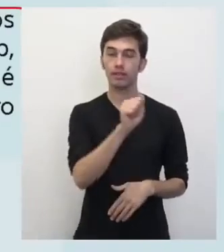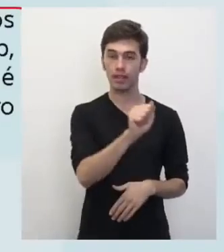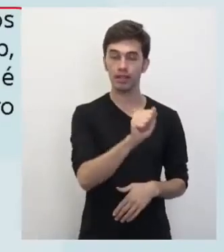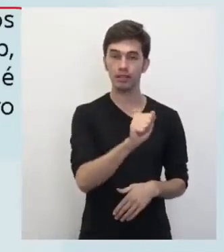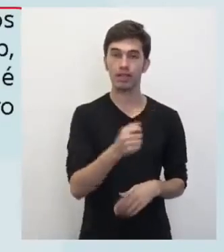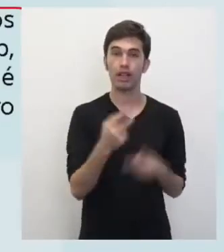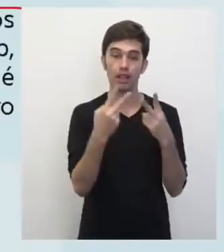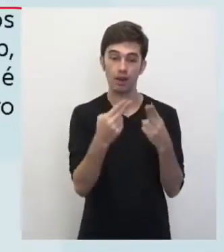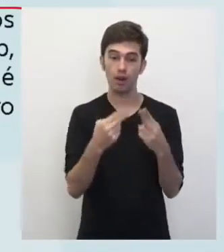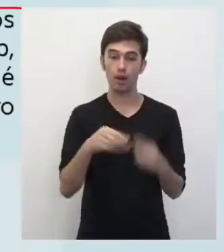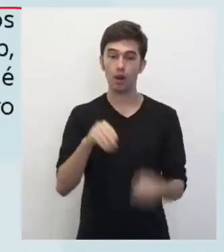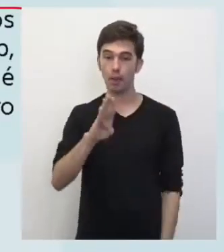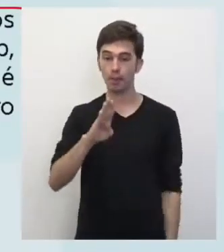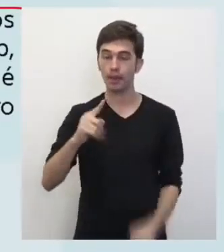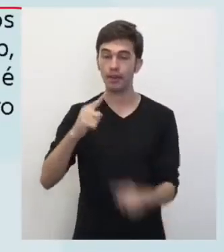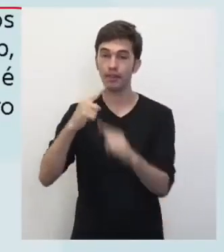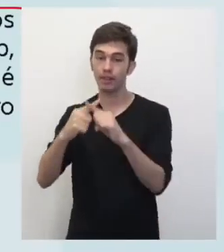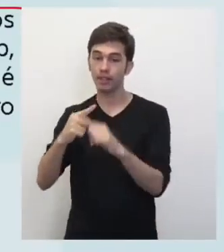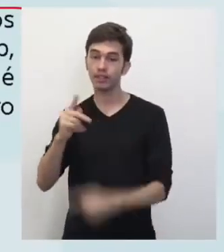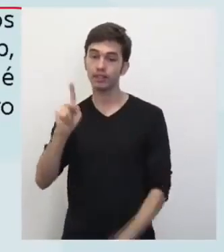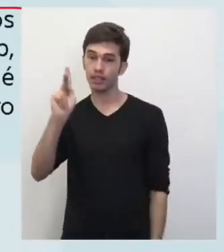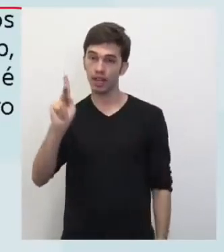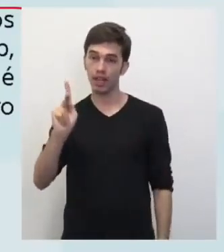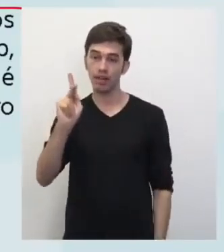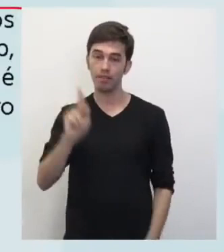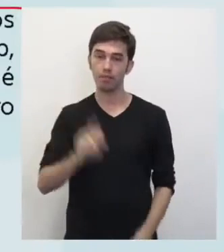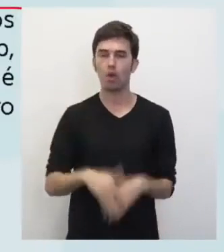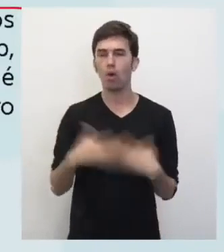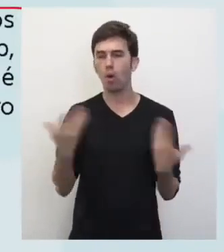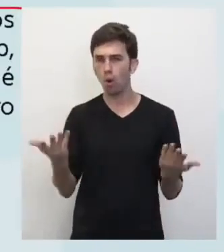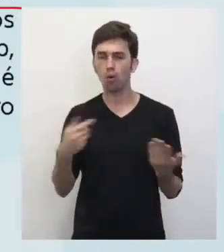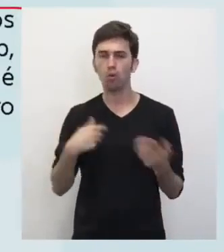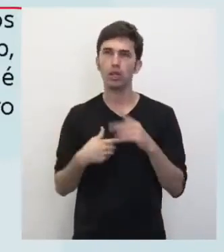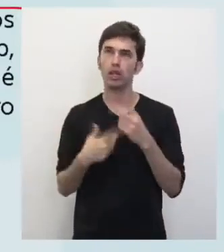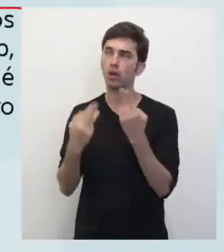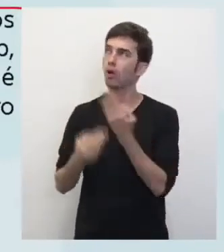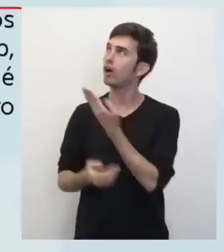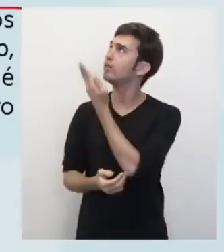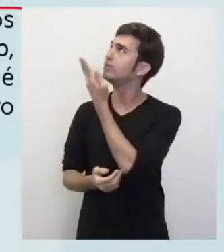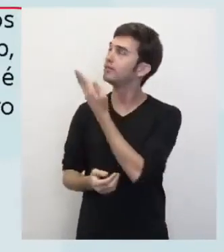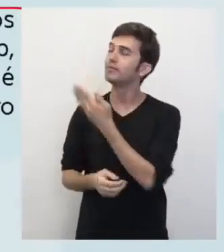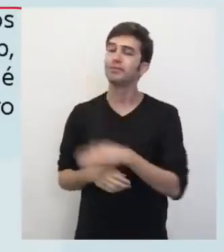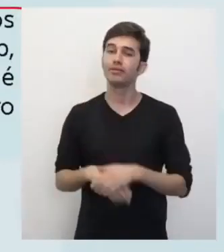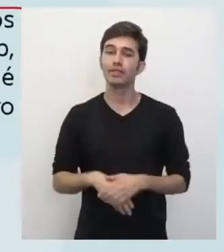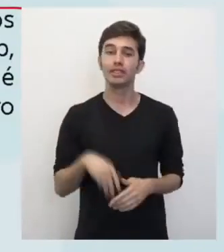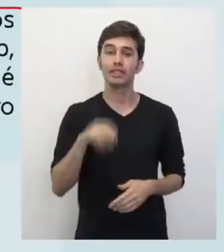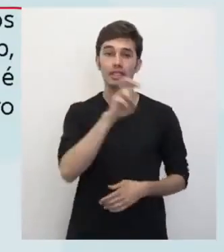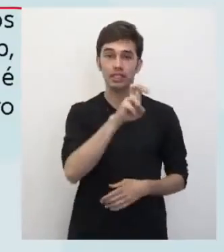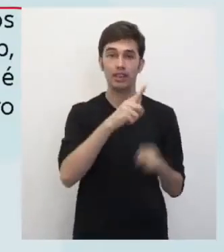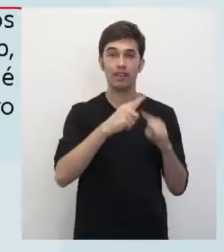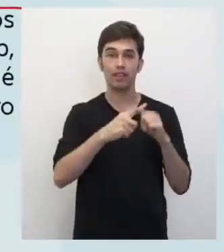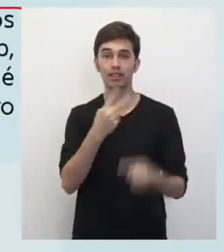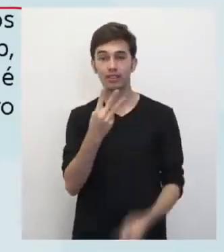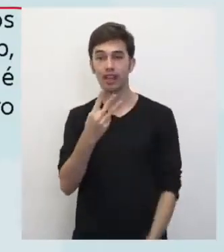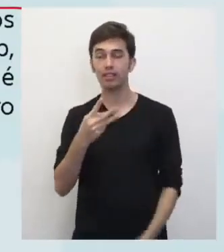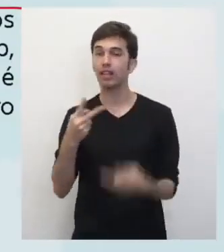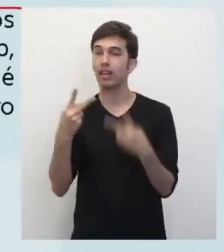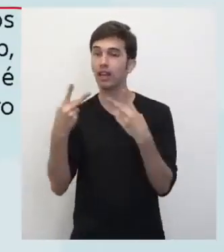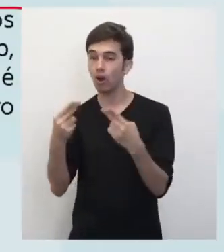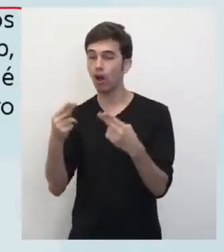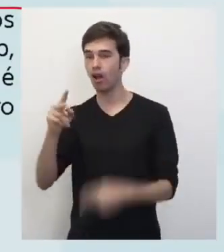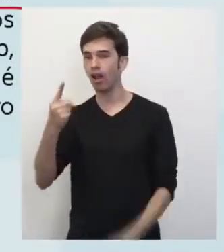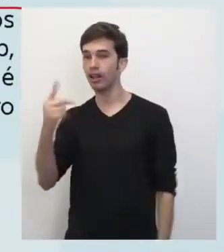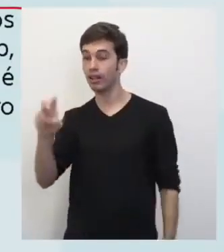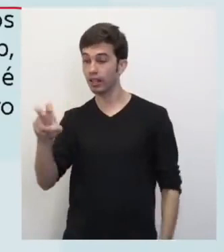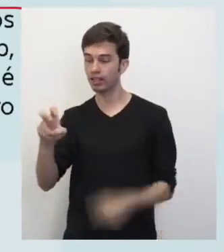B vezes K. Ou como vocês viram aqui anteriormente, né, quando eu multiplico 5 vezes 3, 15, eu posso dizer que o